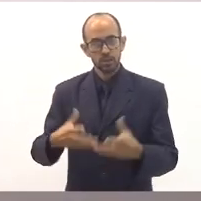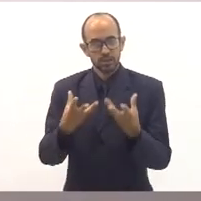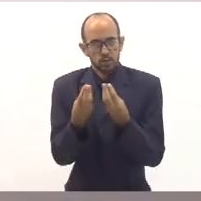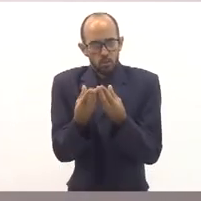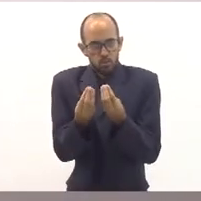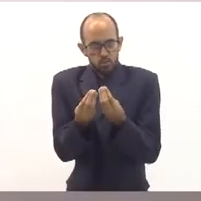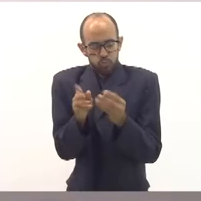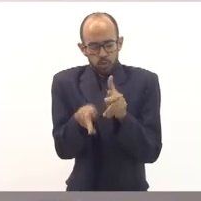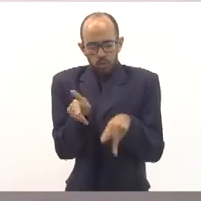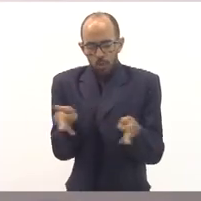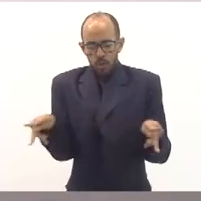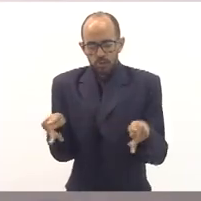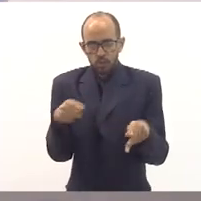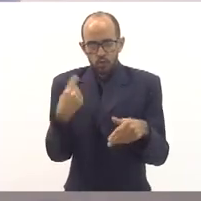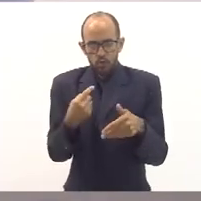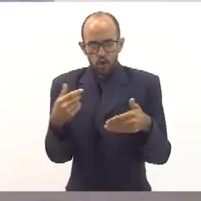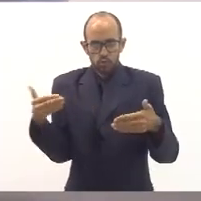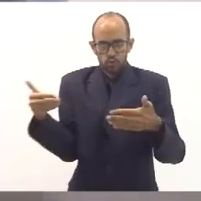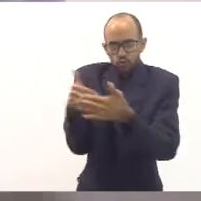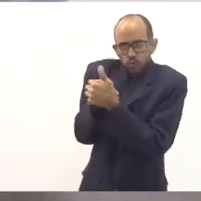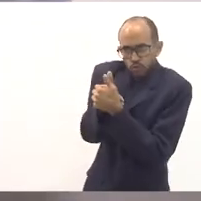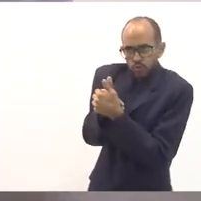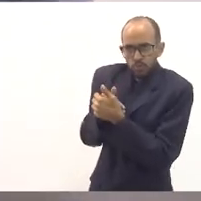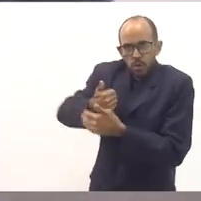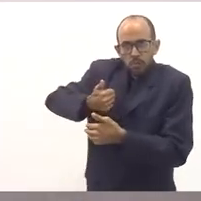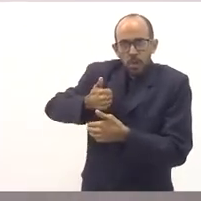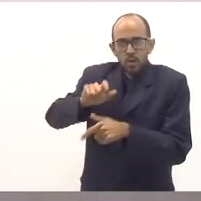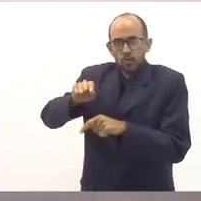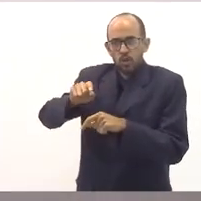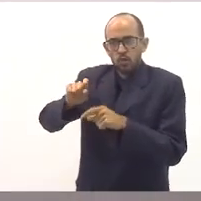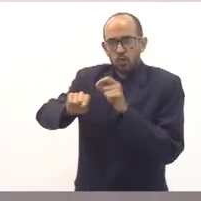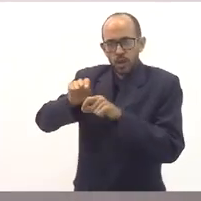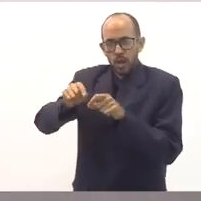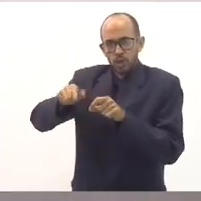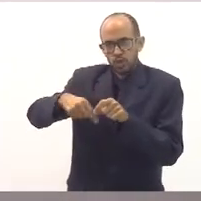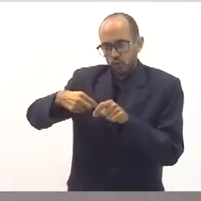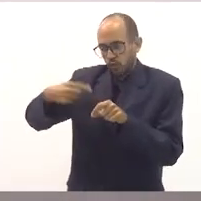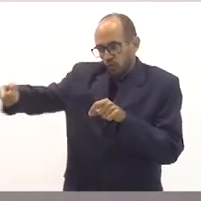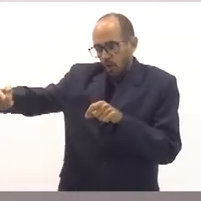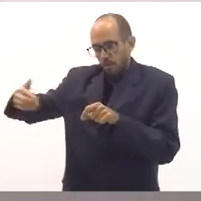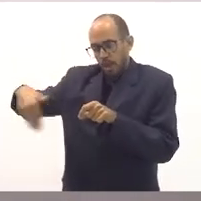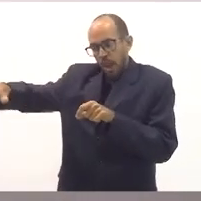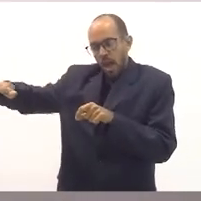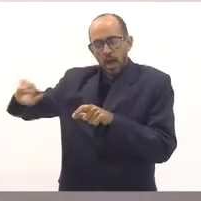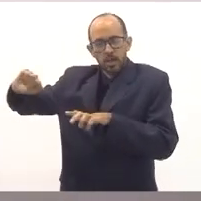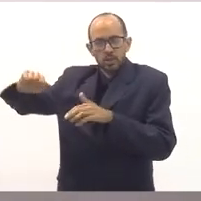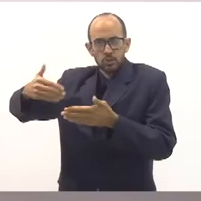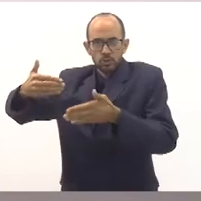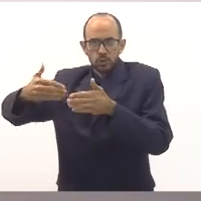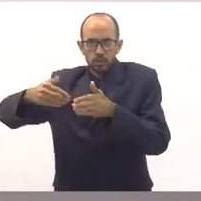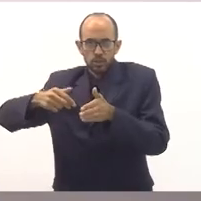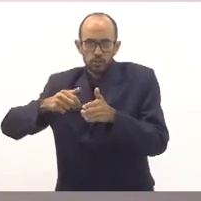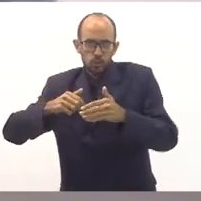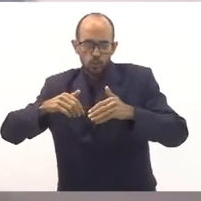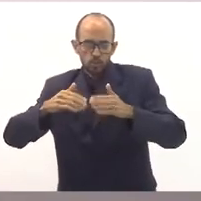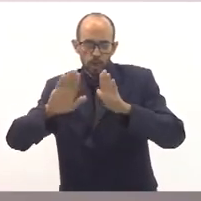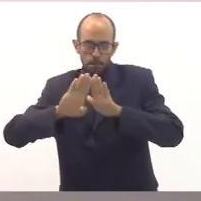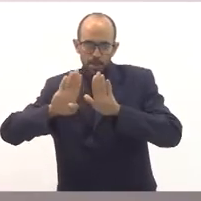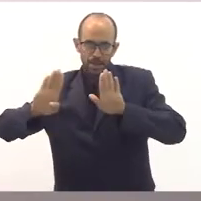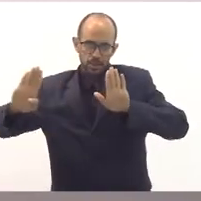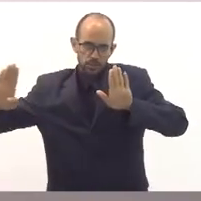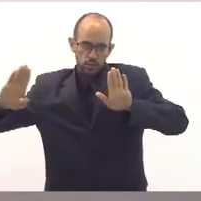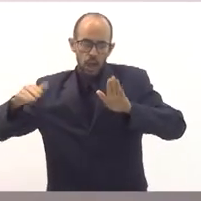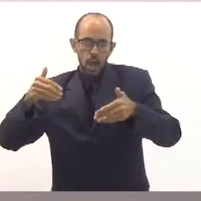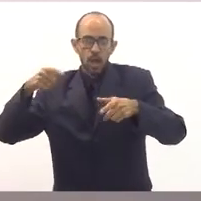é a gente se escondeu primeira coisa que a gente fez é vamos lá para outro lado se esconder na parede forma arrastando na parede